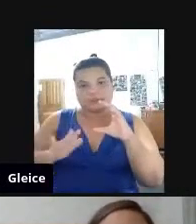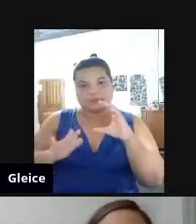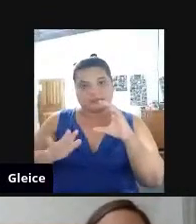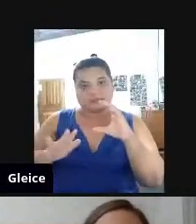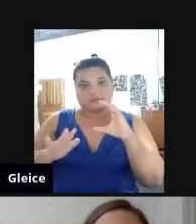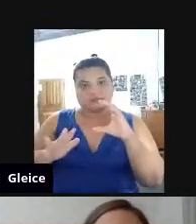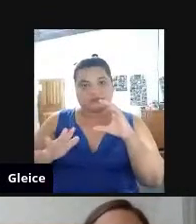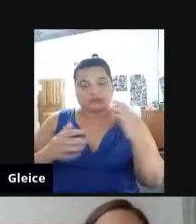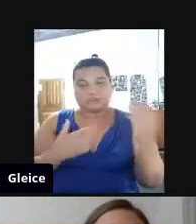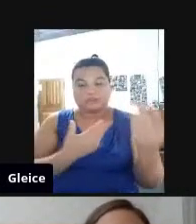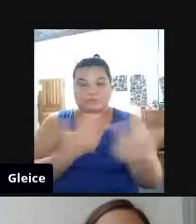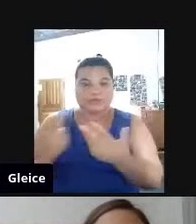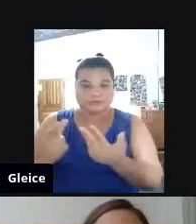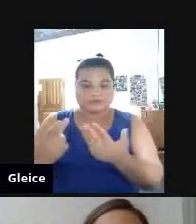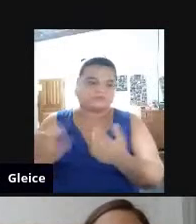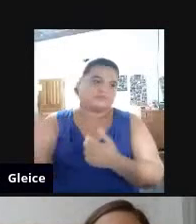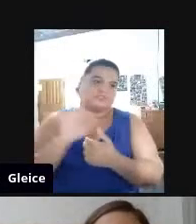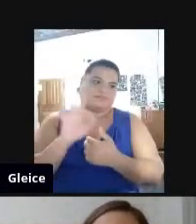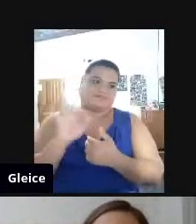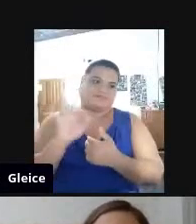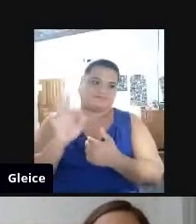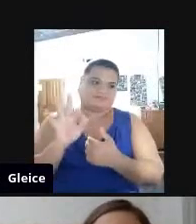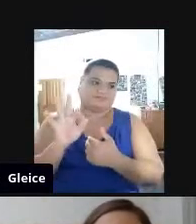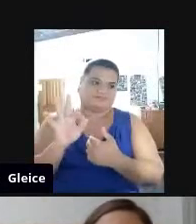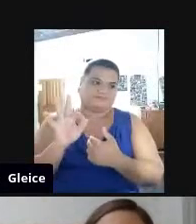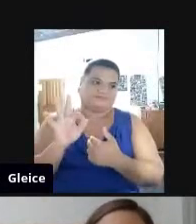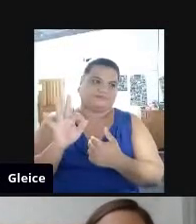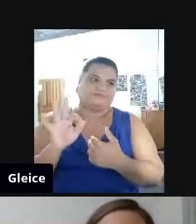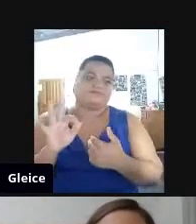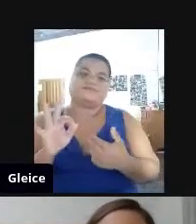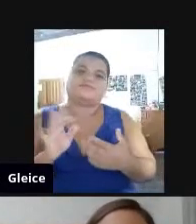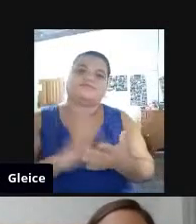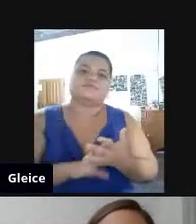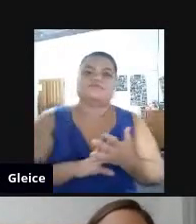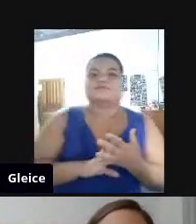obrigatoriamente vai estar relacionado com o grau de autismo que esse indivíduo tem.